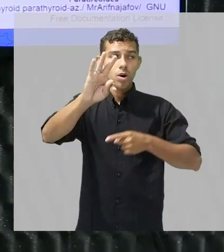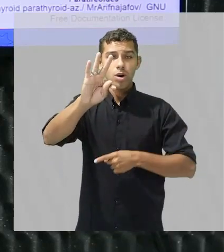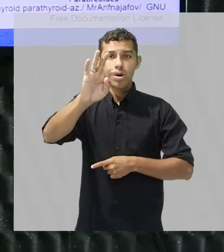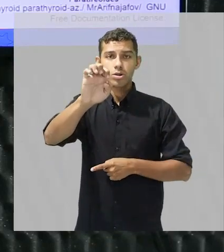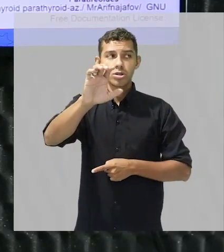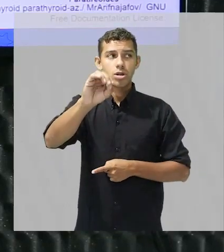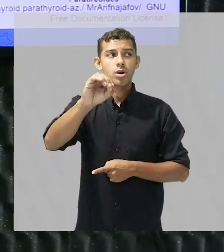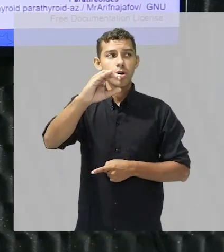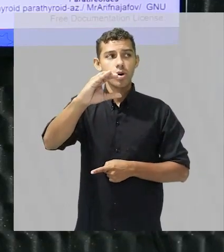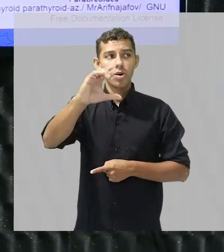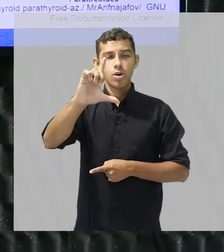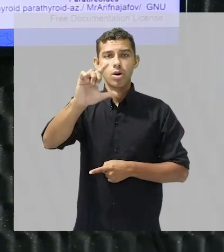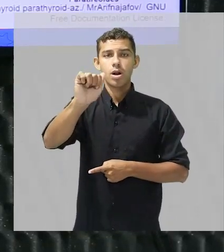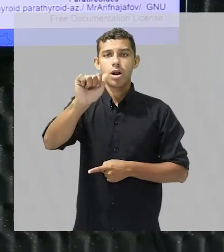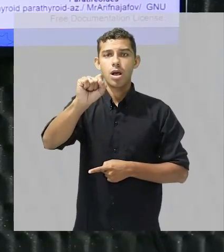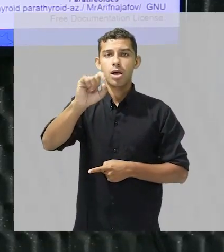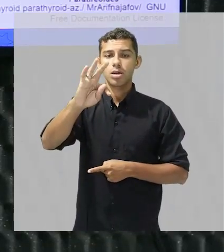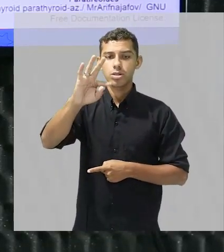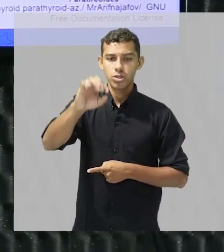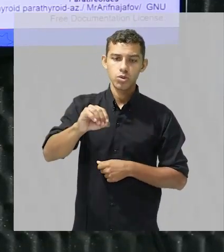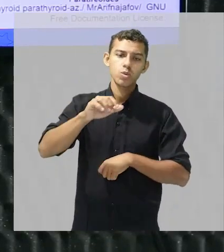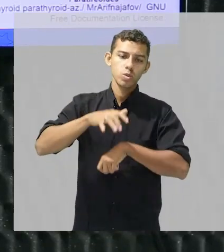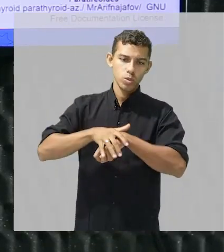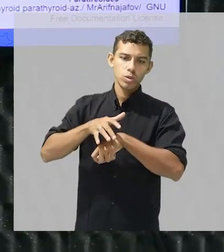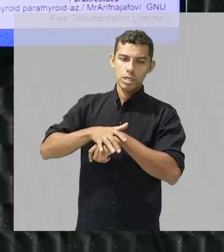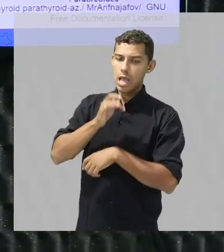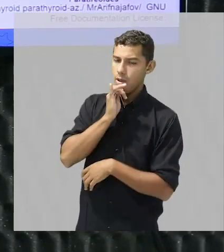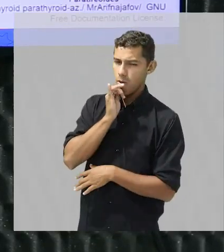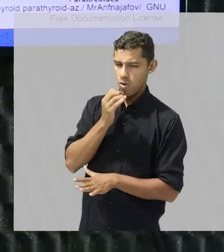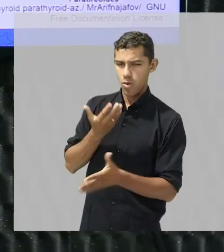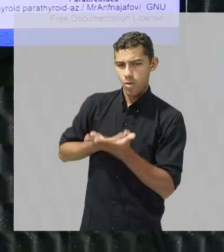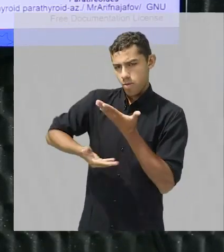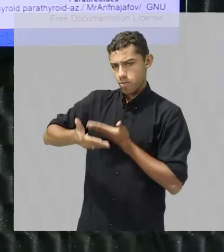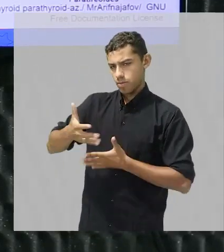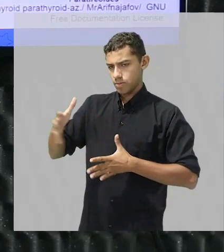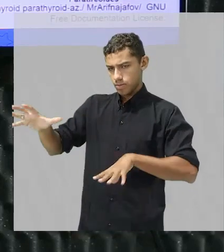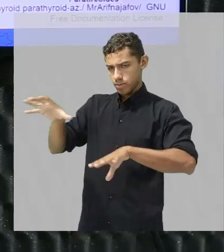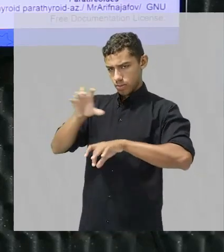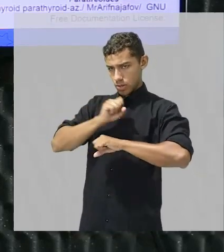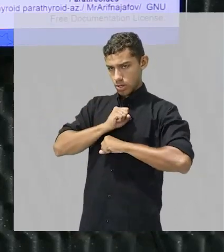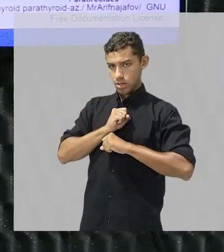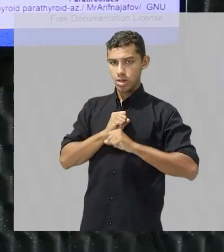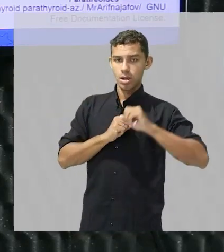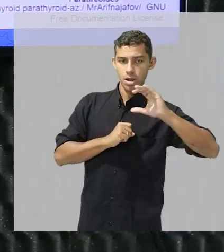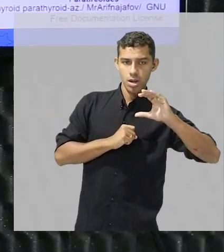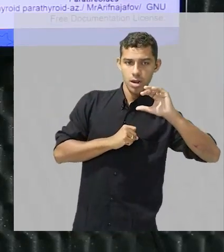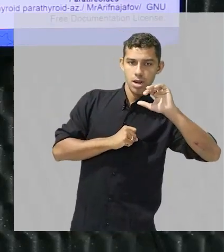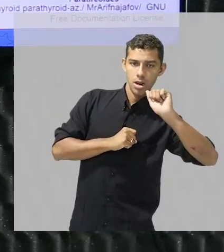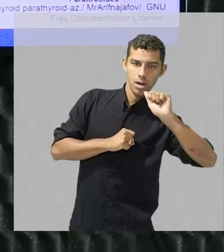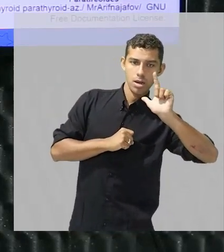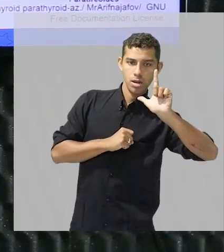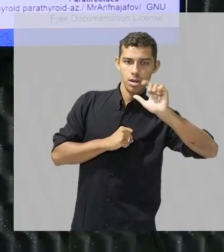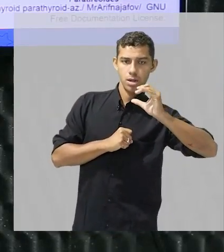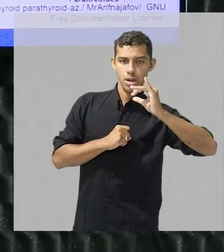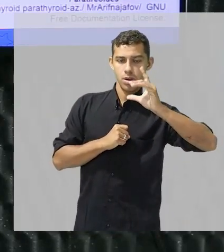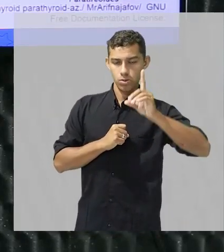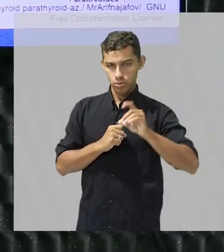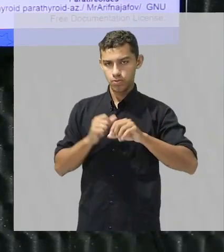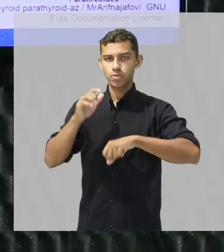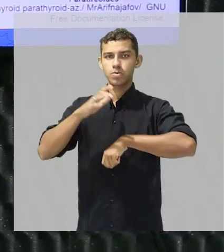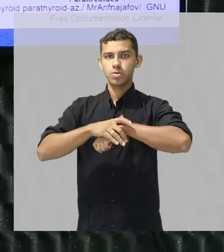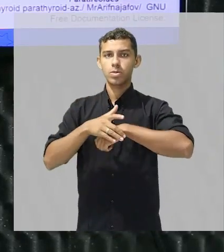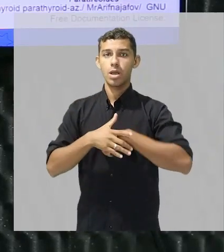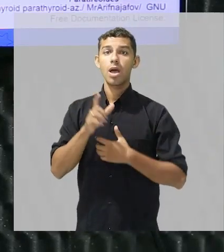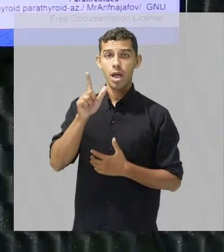nos ossos, para que eles absorvam cálcio e disponibilizem esse cálcio na corrente sanguínea. Então, é